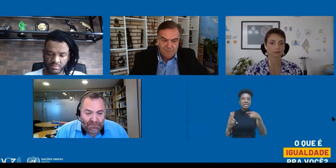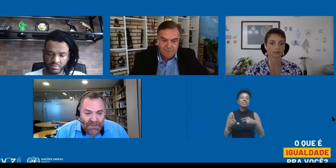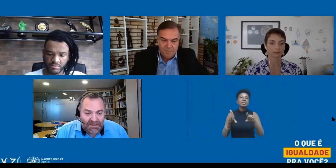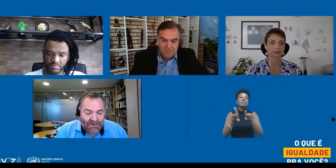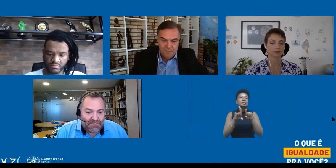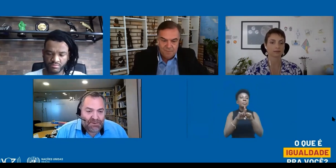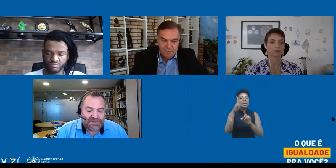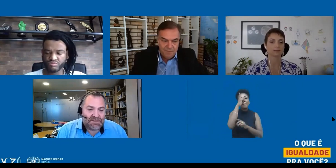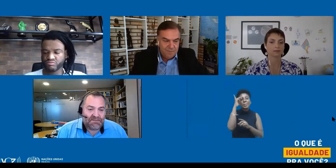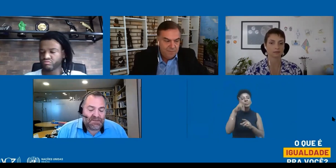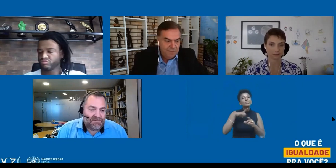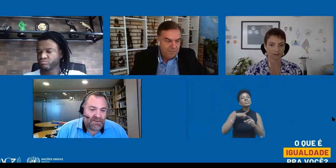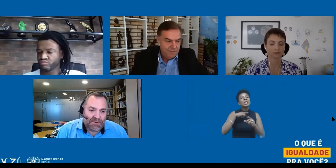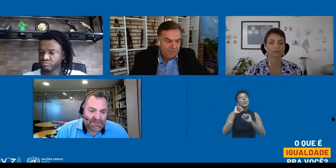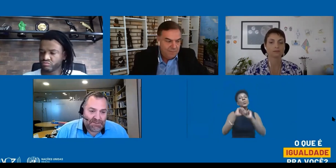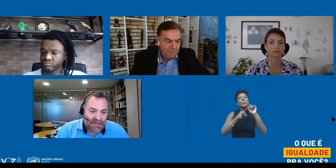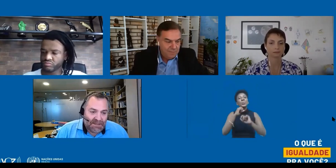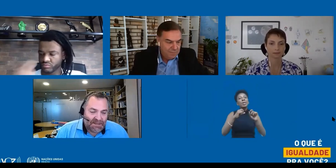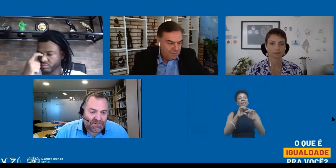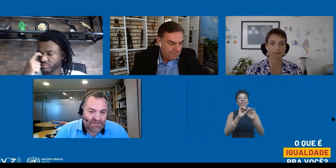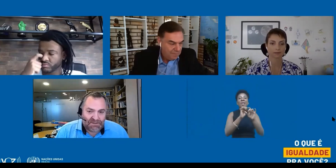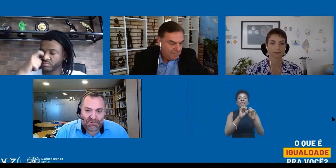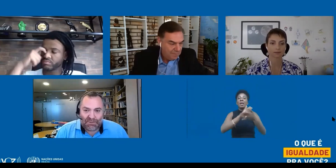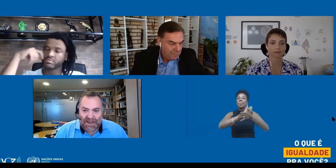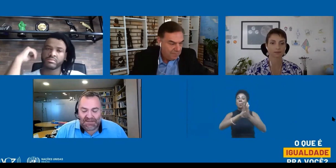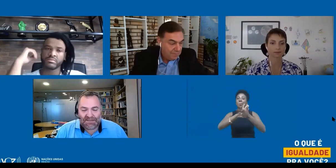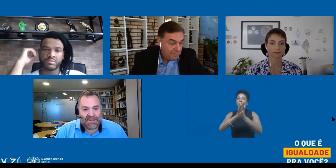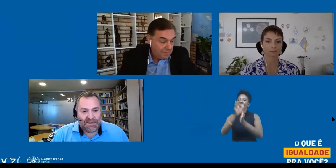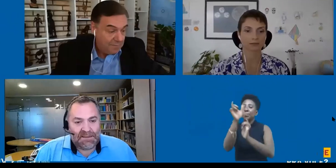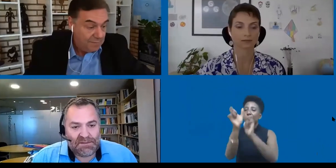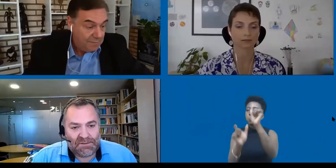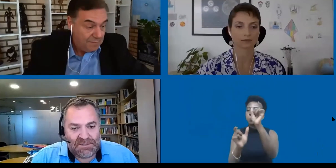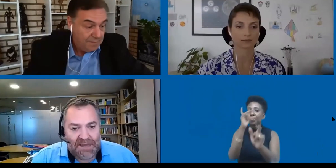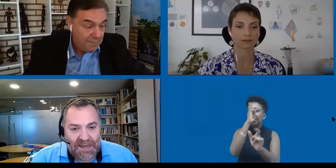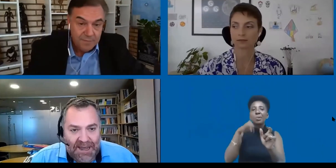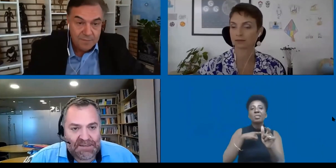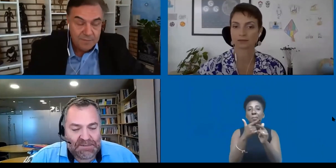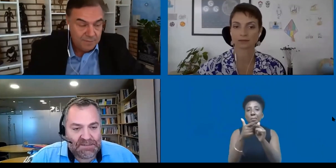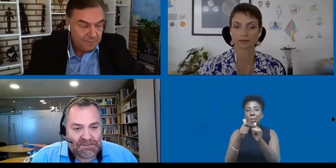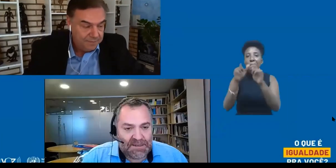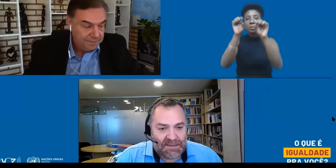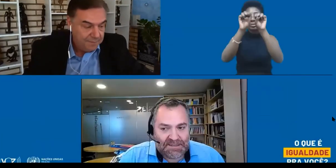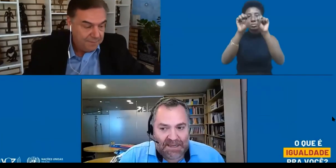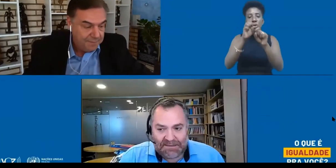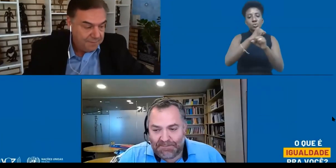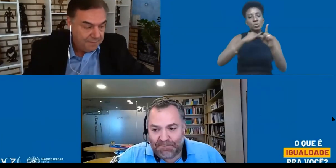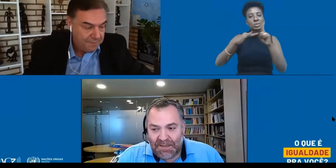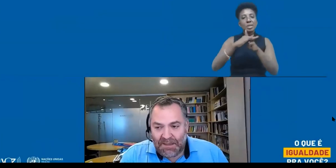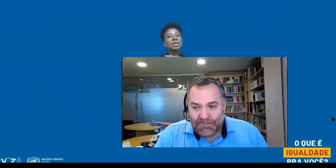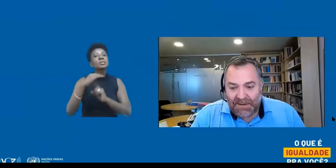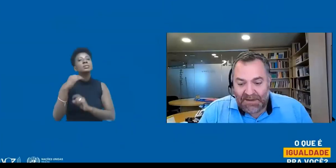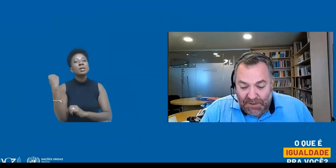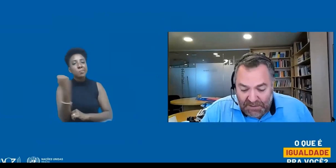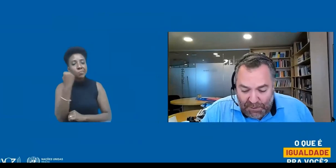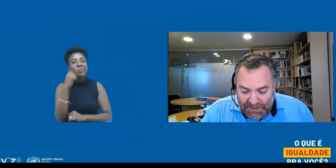vítimas de homofobia até hoje, enfim, o Brasil tem N questões estruturais sociais graves que precisam ser endereçadas.